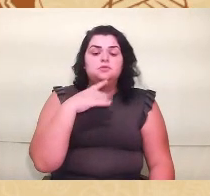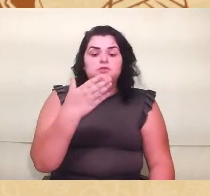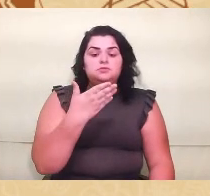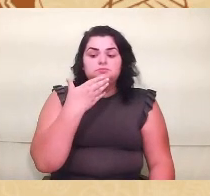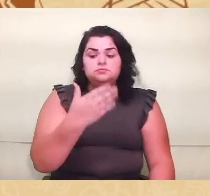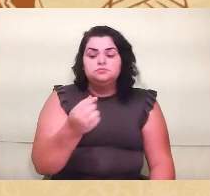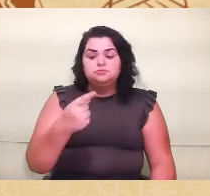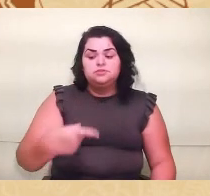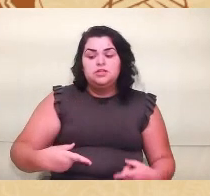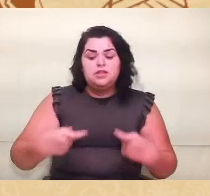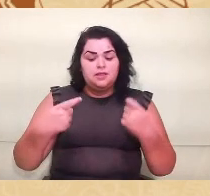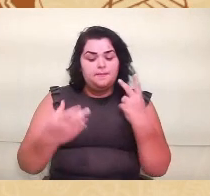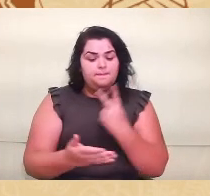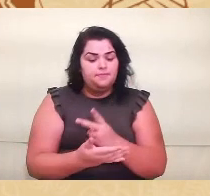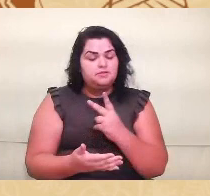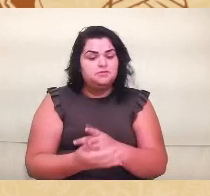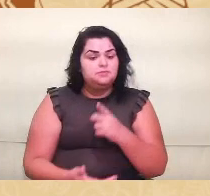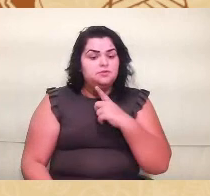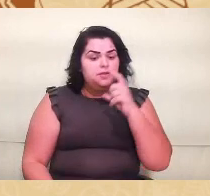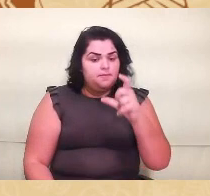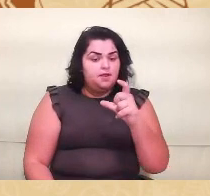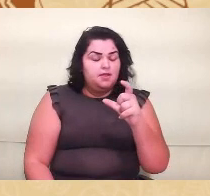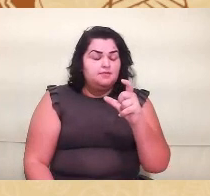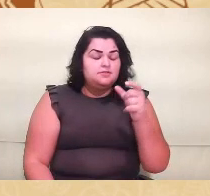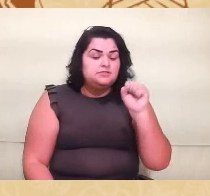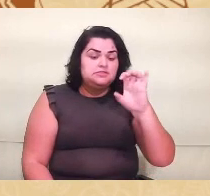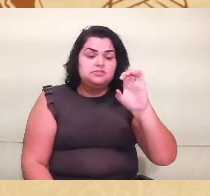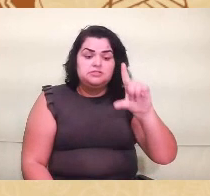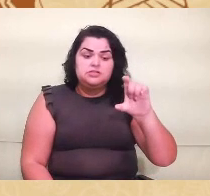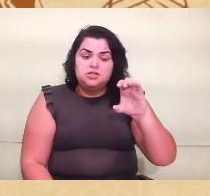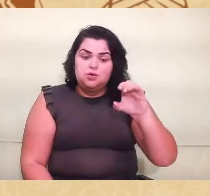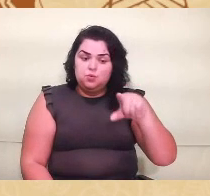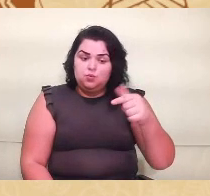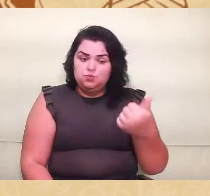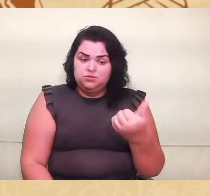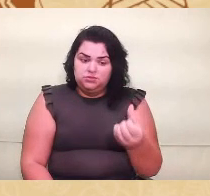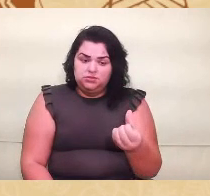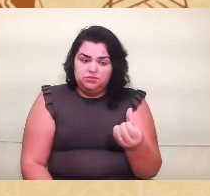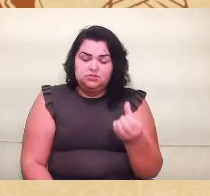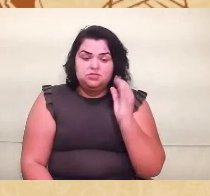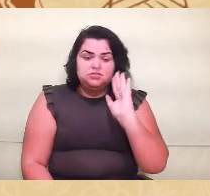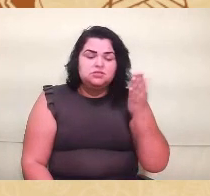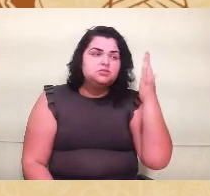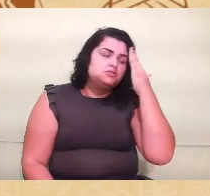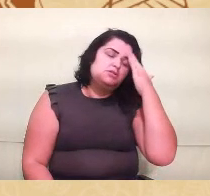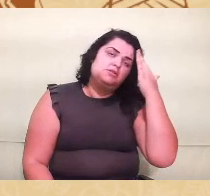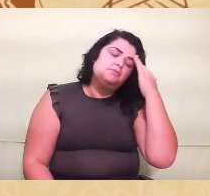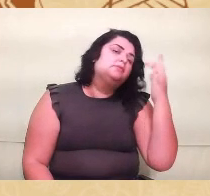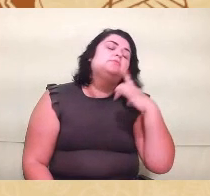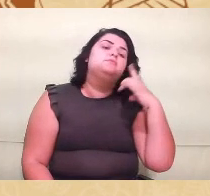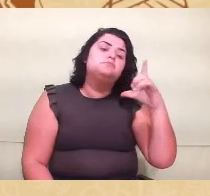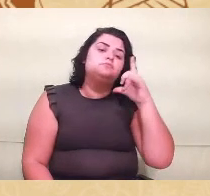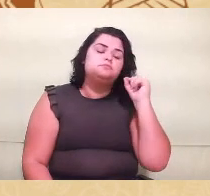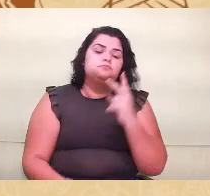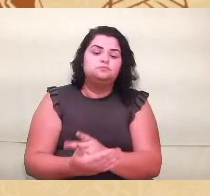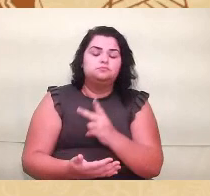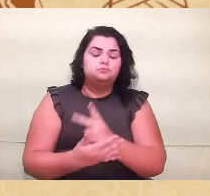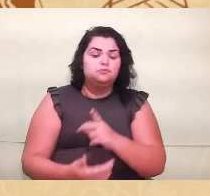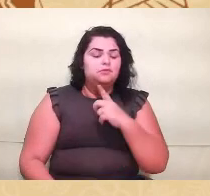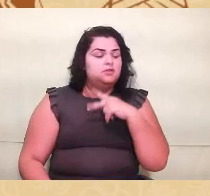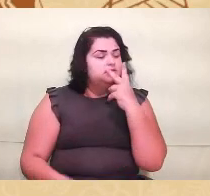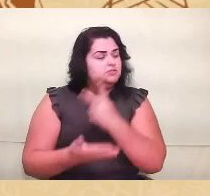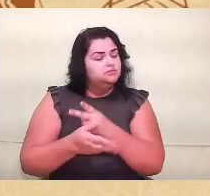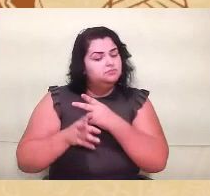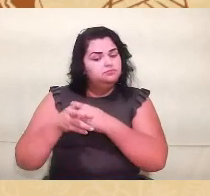guerra justa é uma palavra criada no século XVI. Nós já sabemos o que é excluído de licitude. Sempre existiu excluído